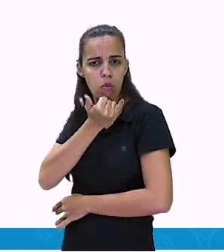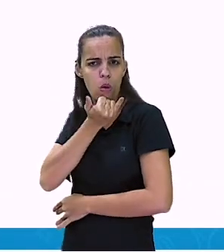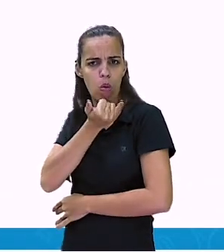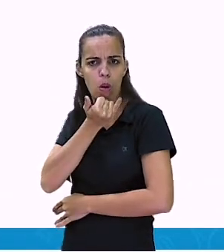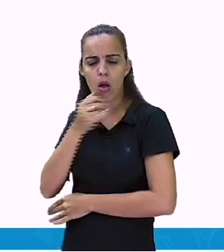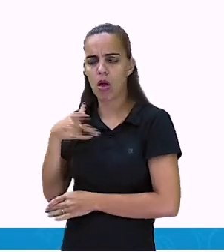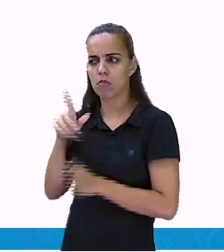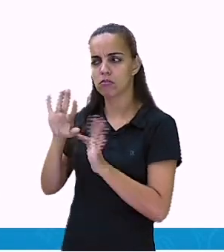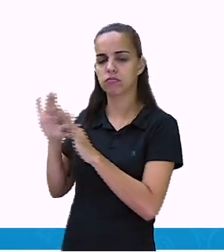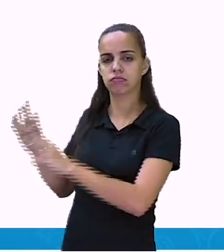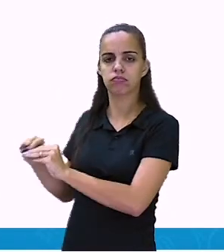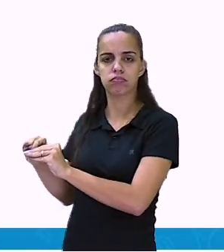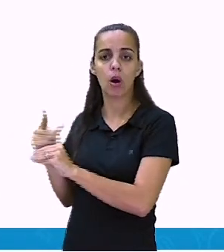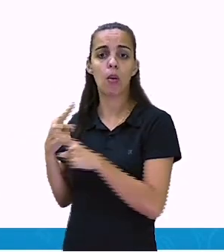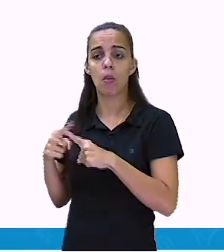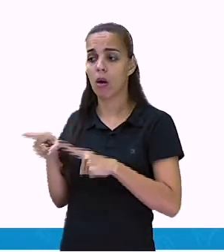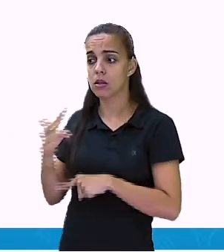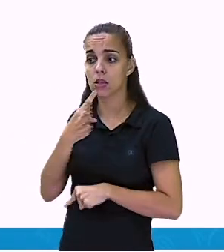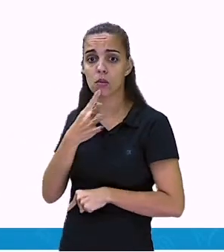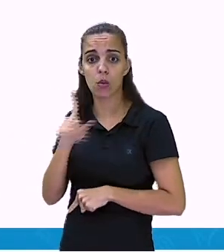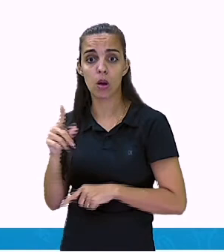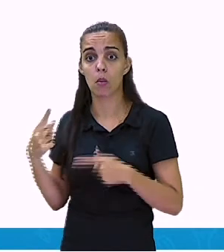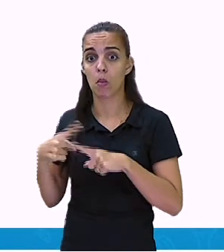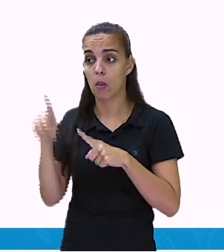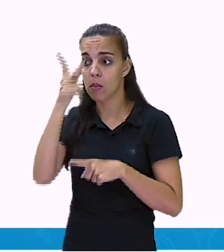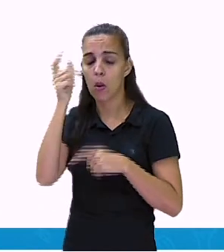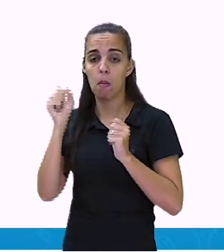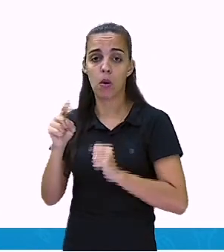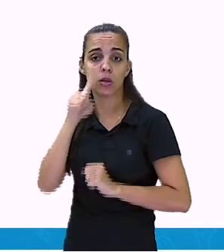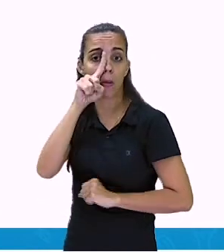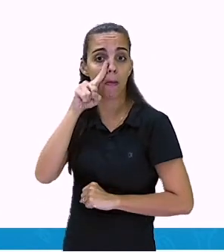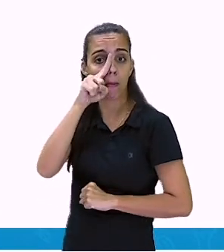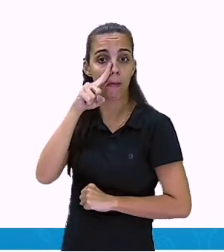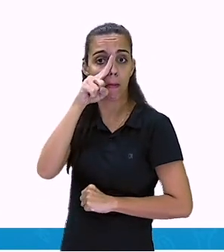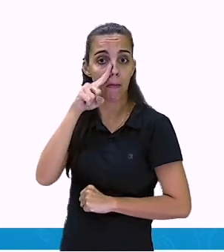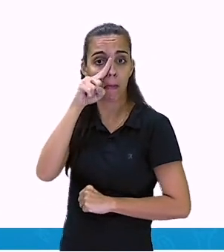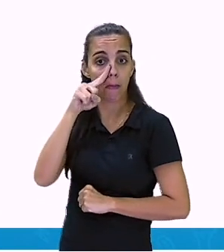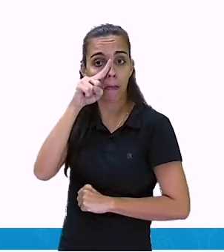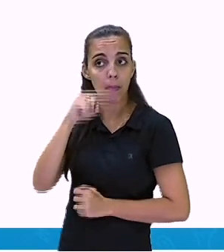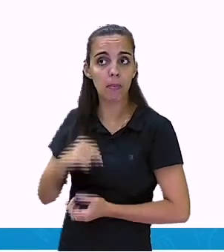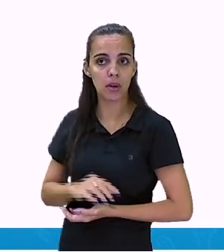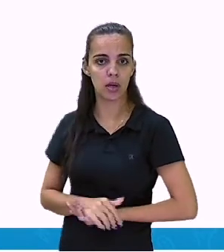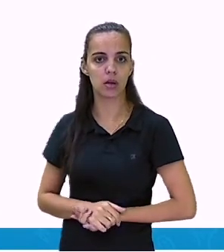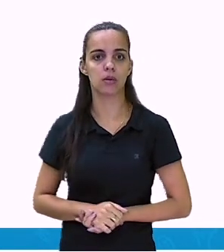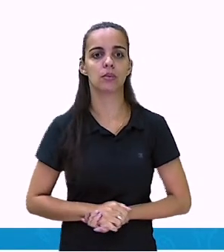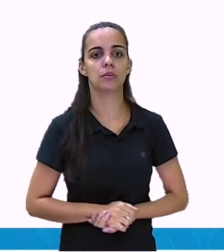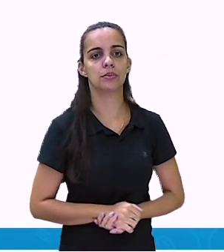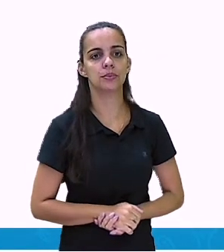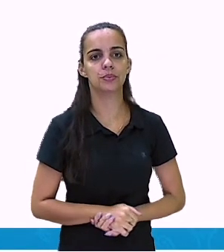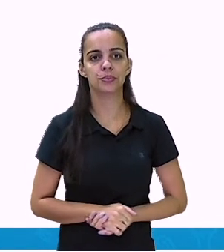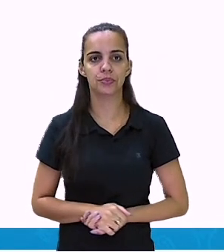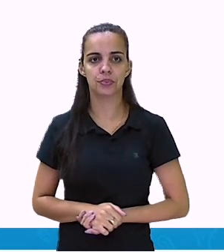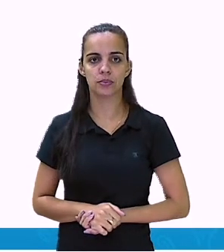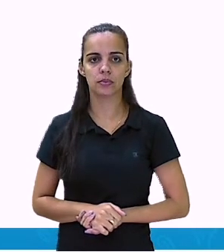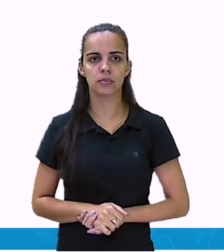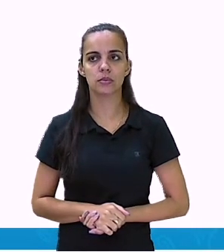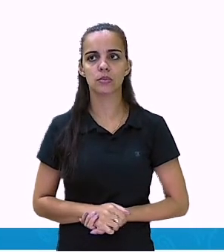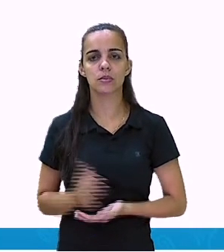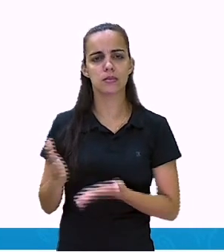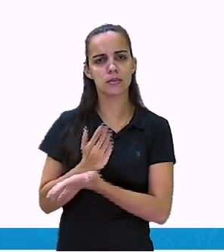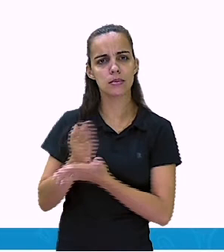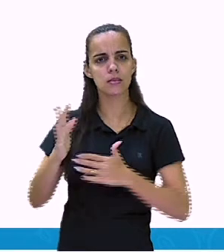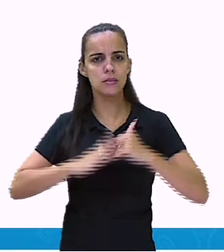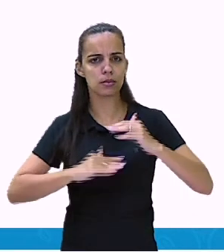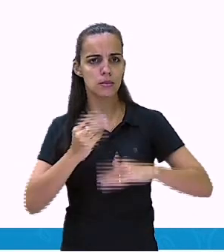ali correndo um perigo na internet, ele interrompa aquilo ali e comunica aos seus pais. Tá bom?